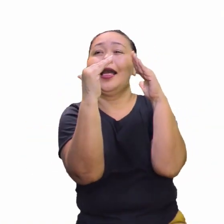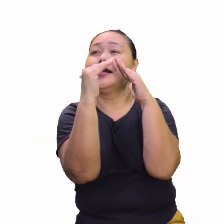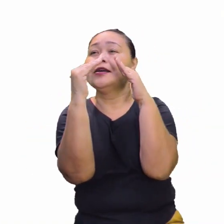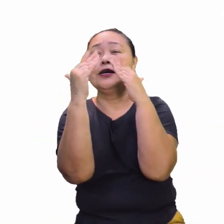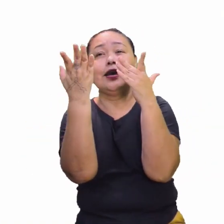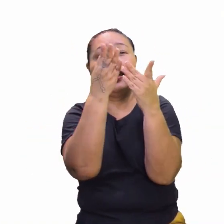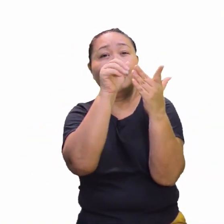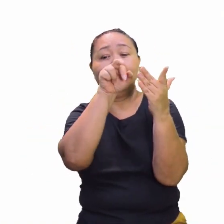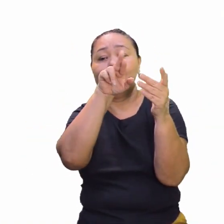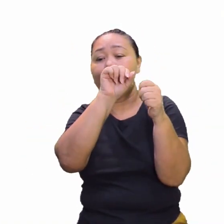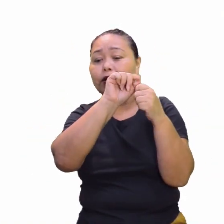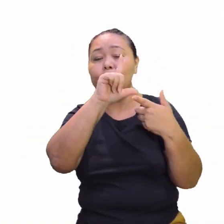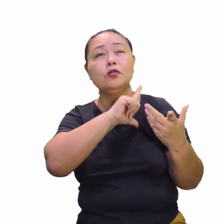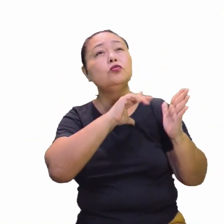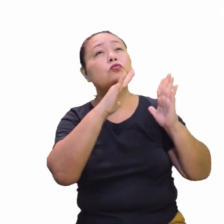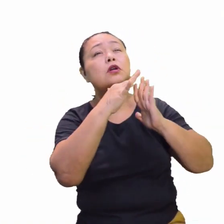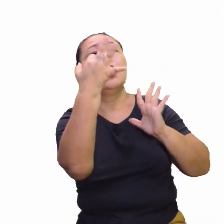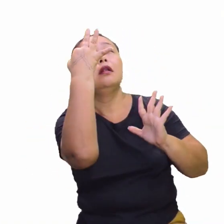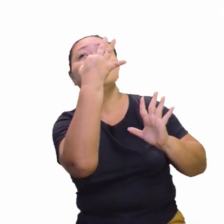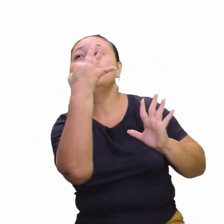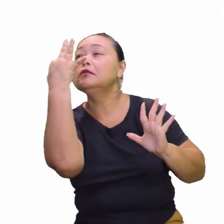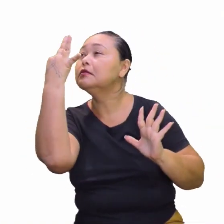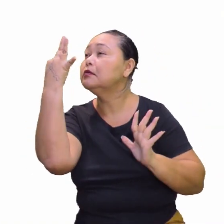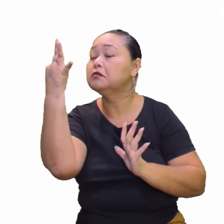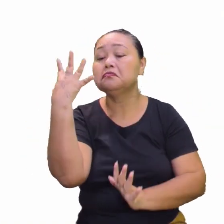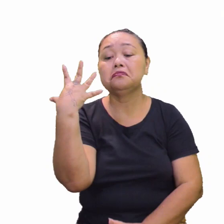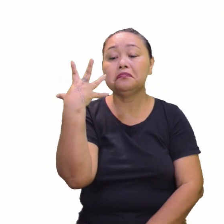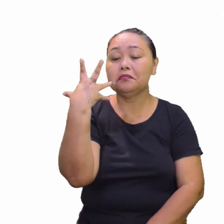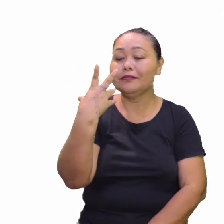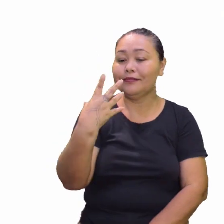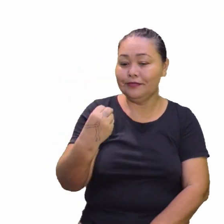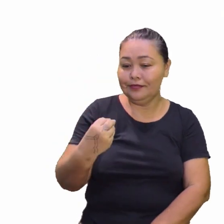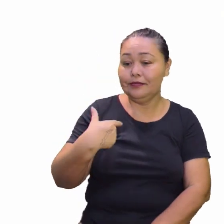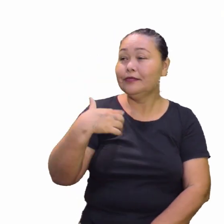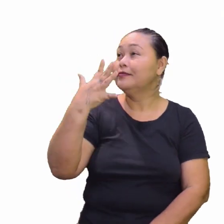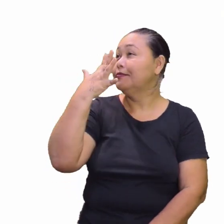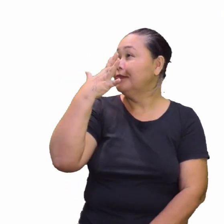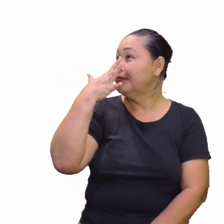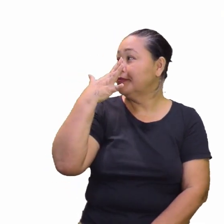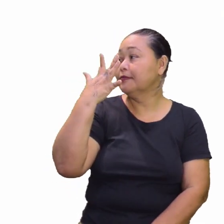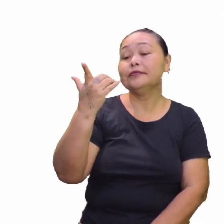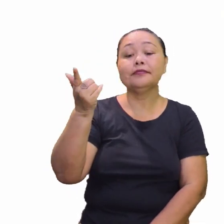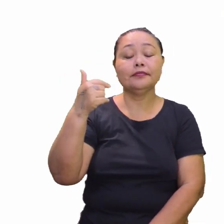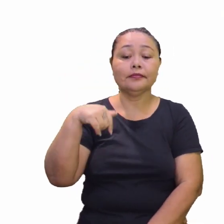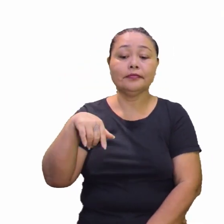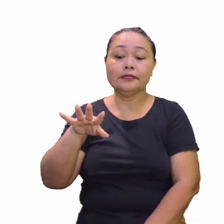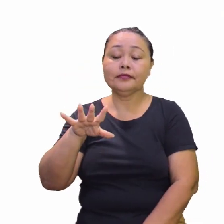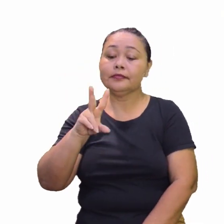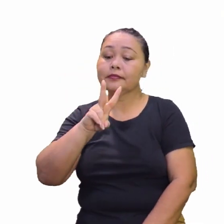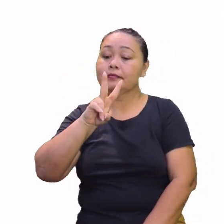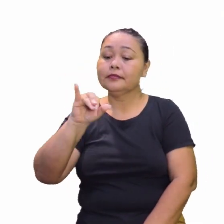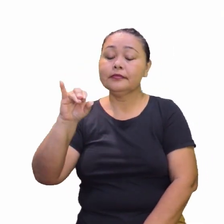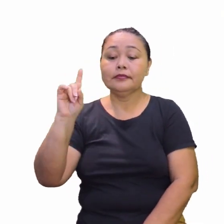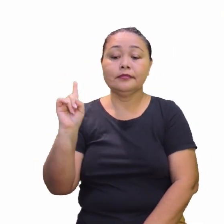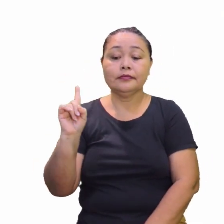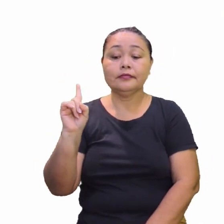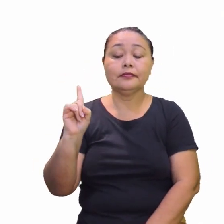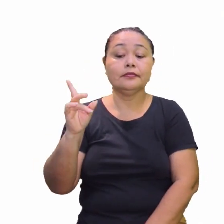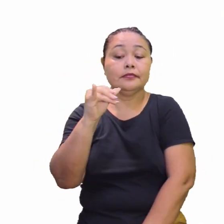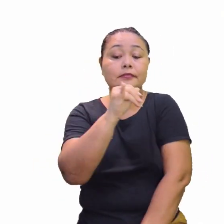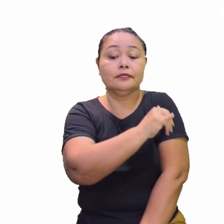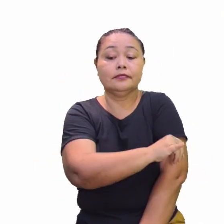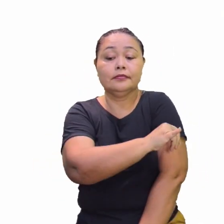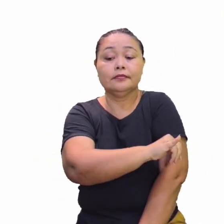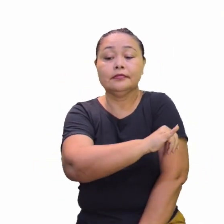eram dos barões. Exato. Coisas lindas mesmo, muito bonita de se ver, não é isso? Vai lá no Rio